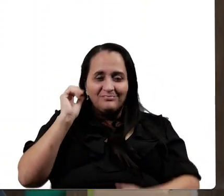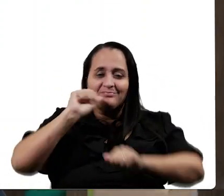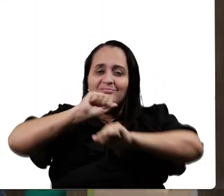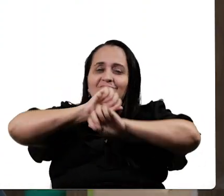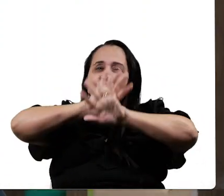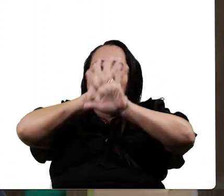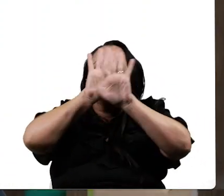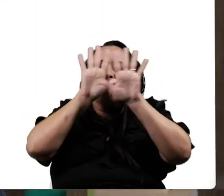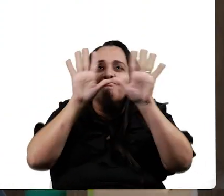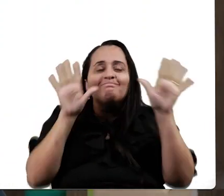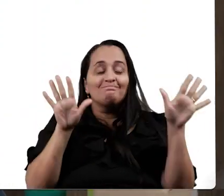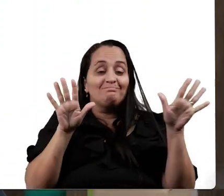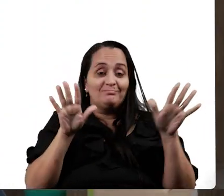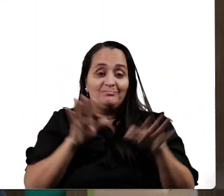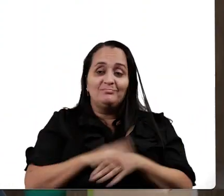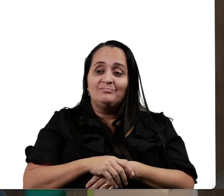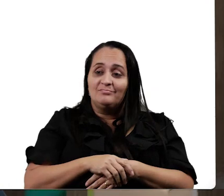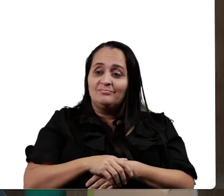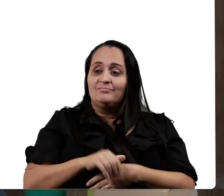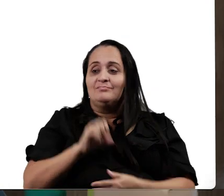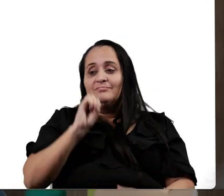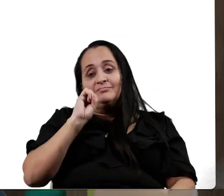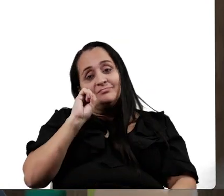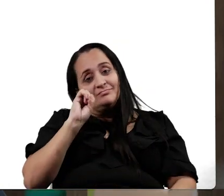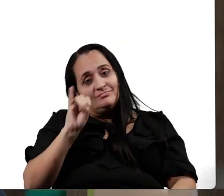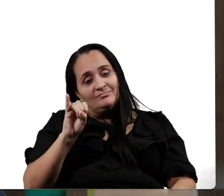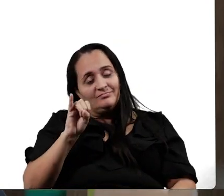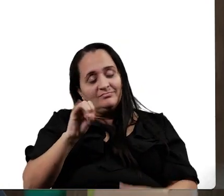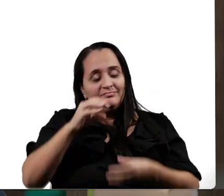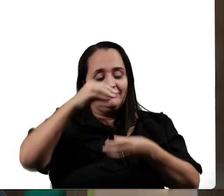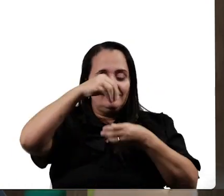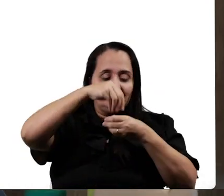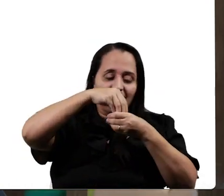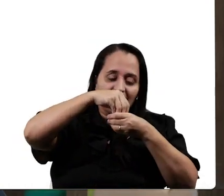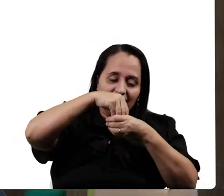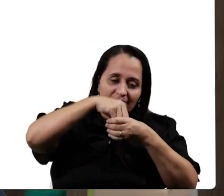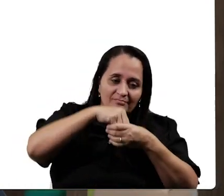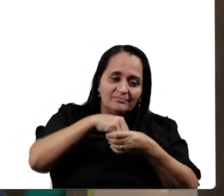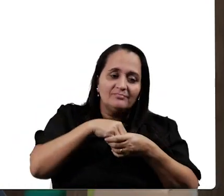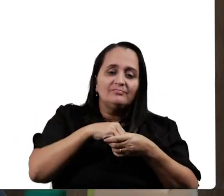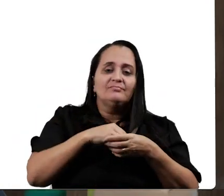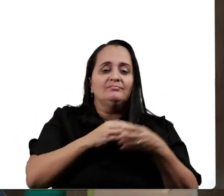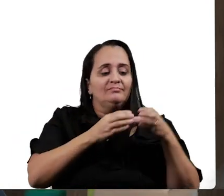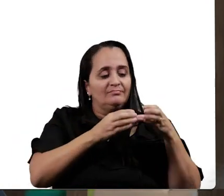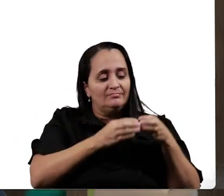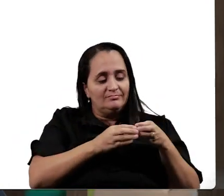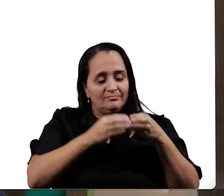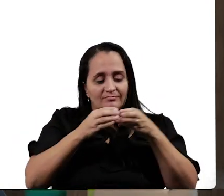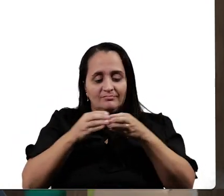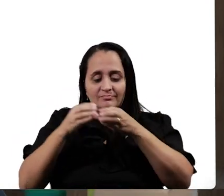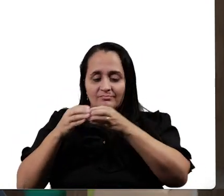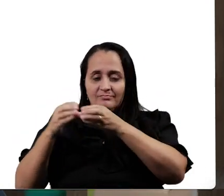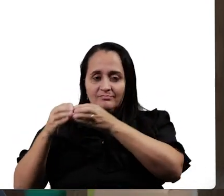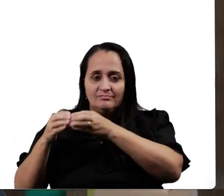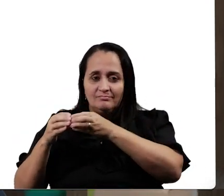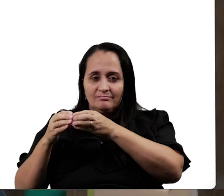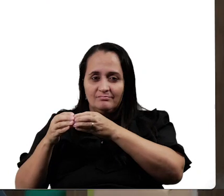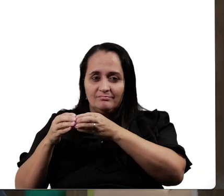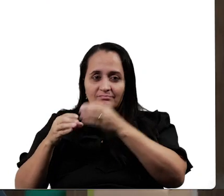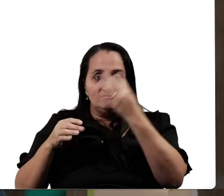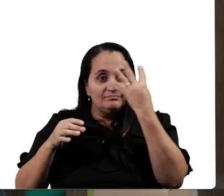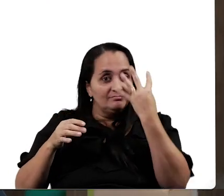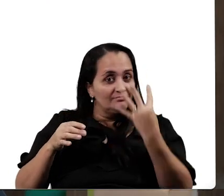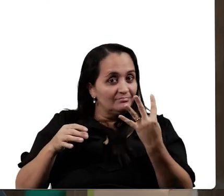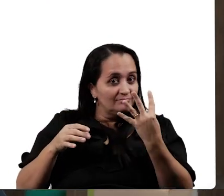bem claro né então se a su e a Ana plantaram Girassóis nos quatro vazinhos e deu três em cada um tem